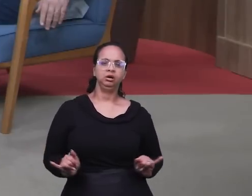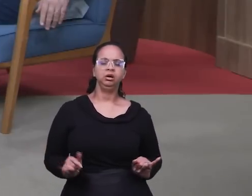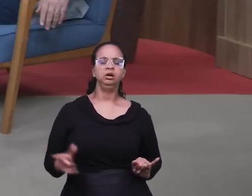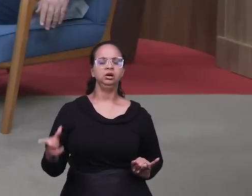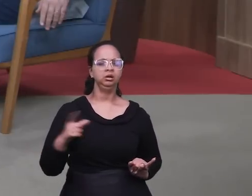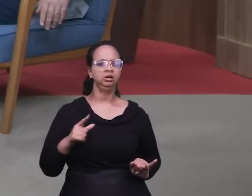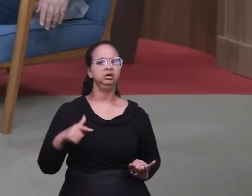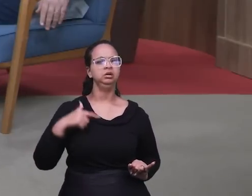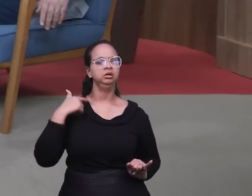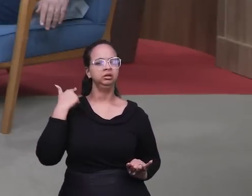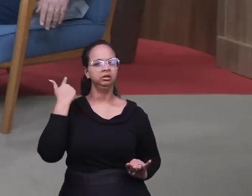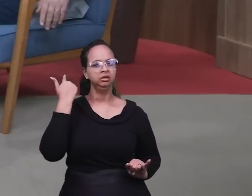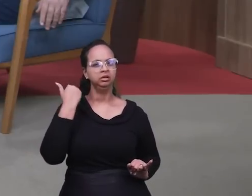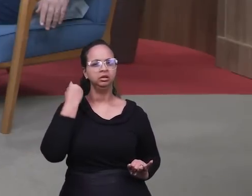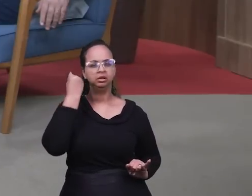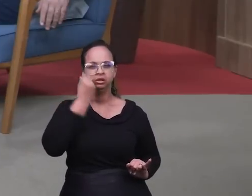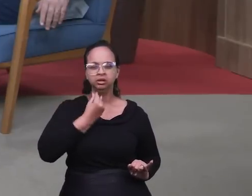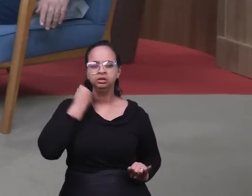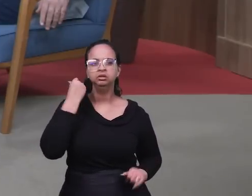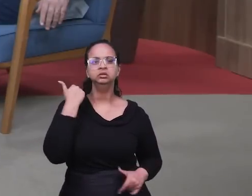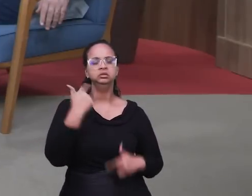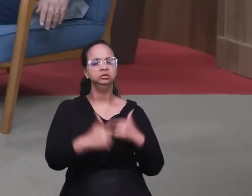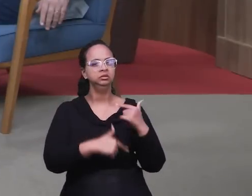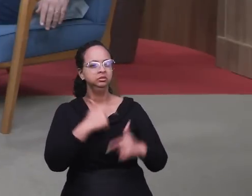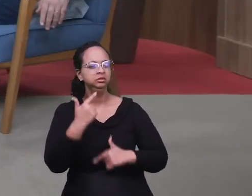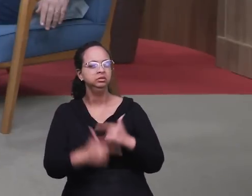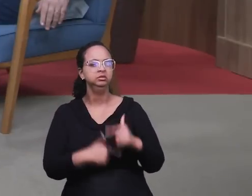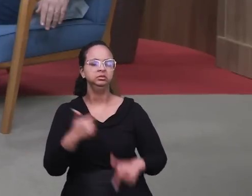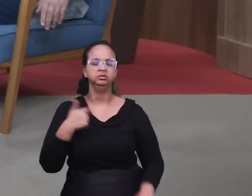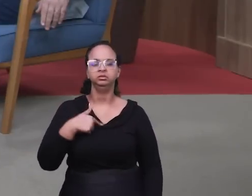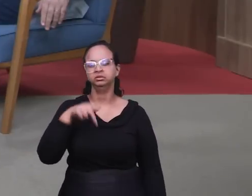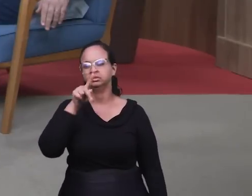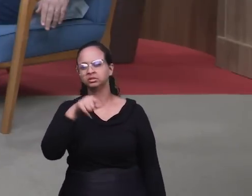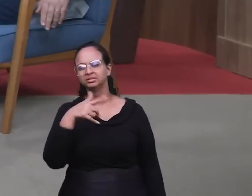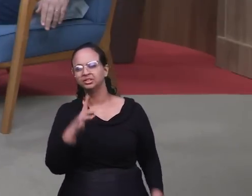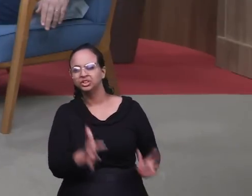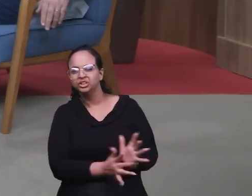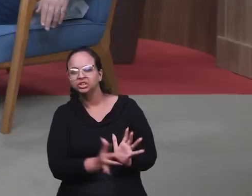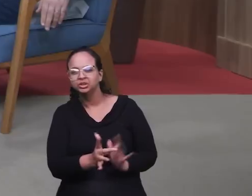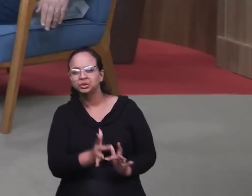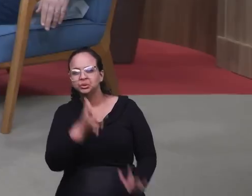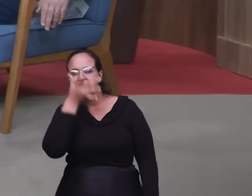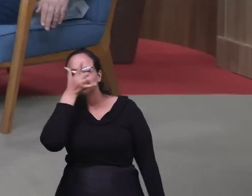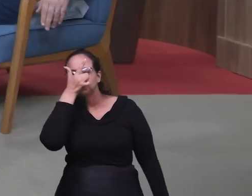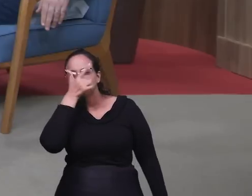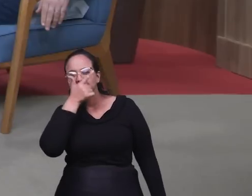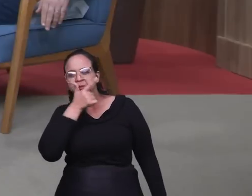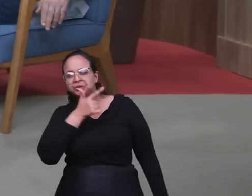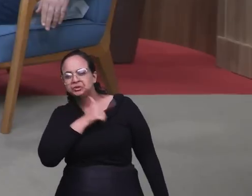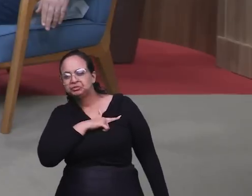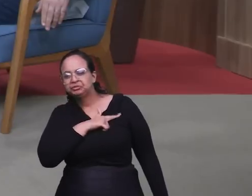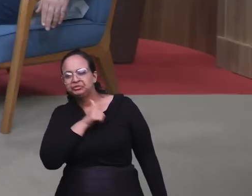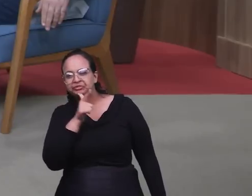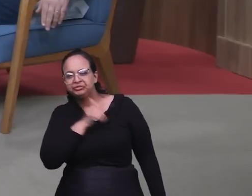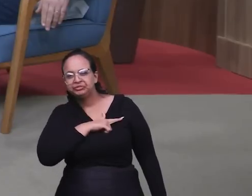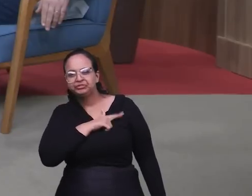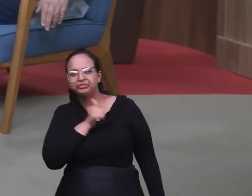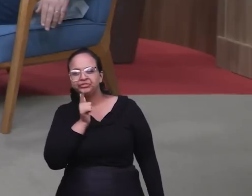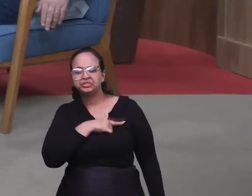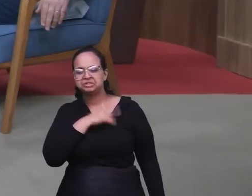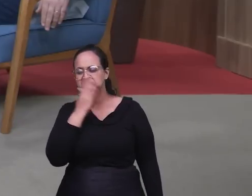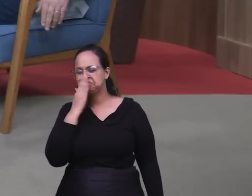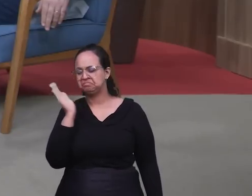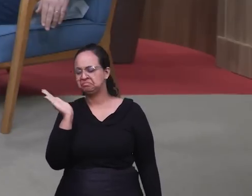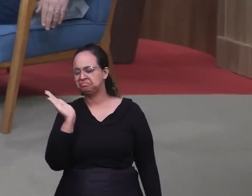experimentado em trabalhos. Não víamos nele beleza alguma para que o desejássemos.